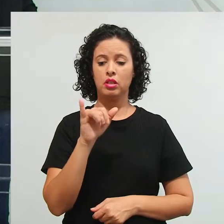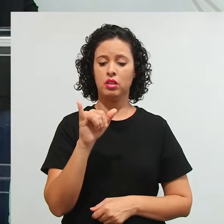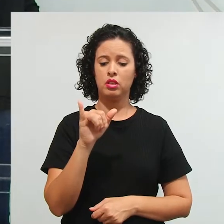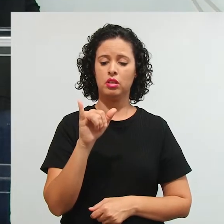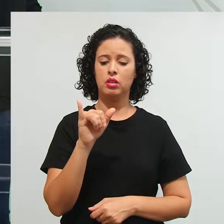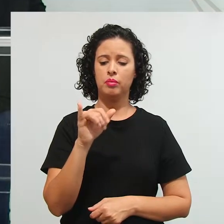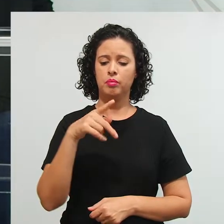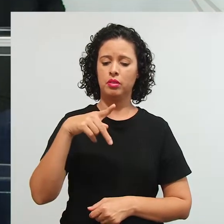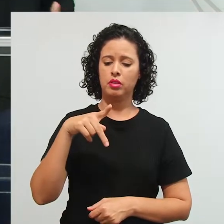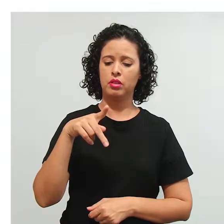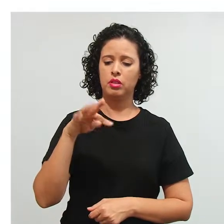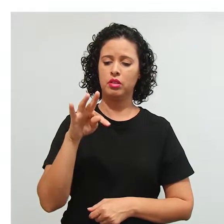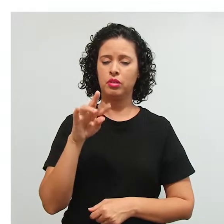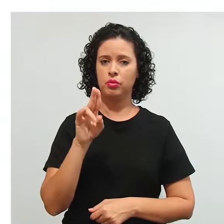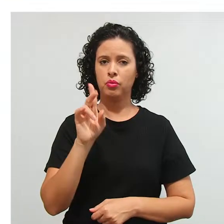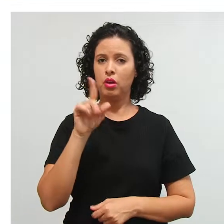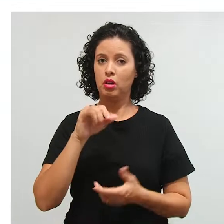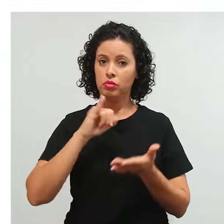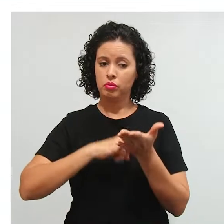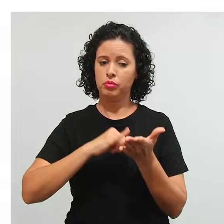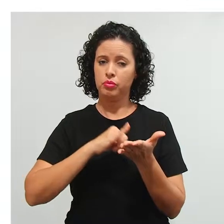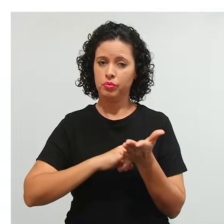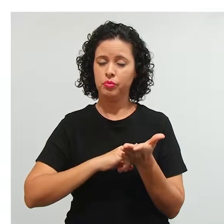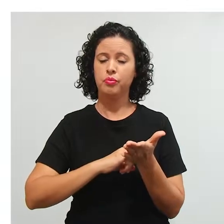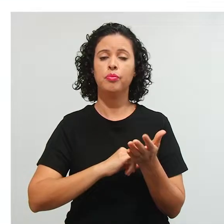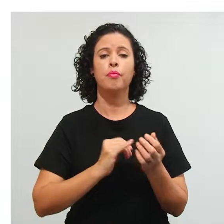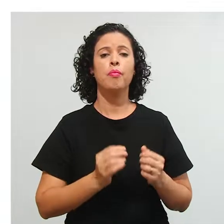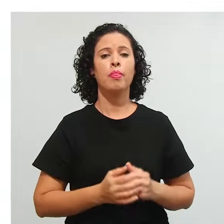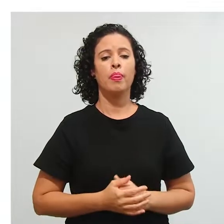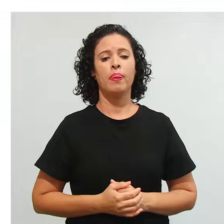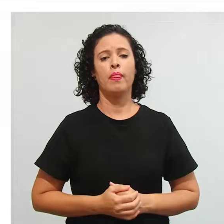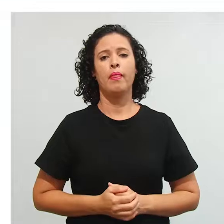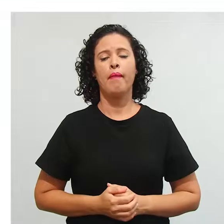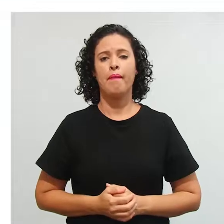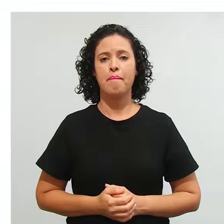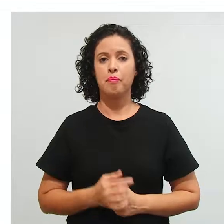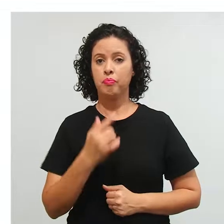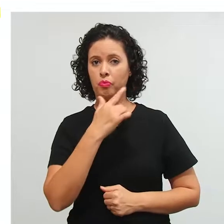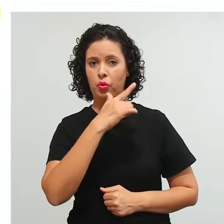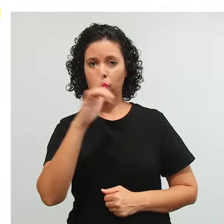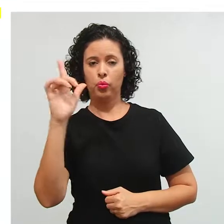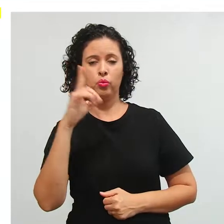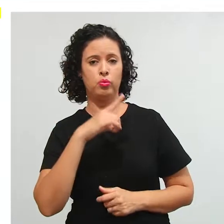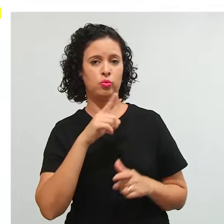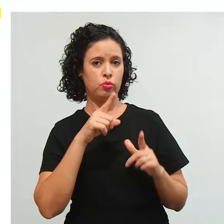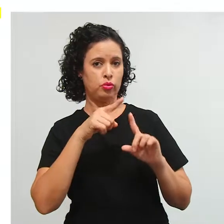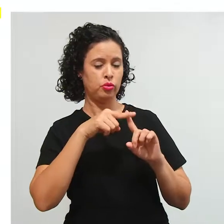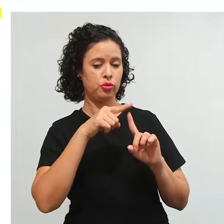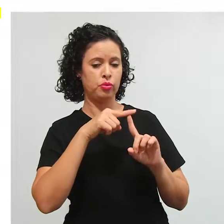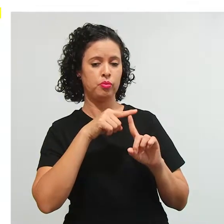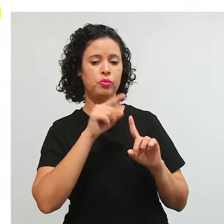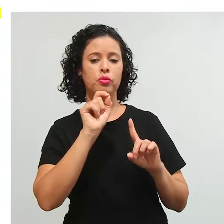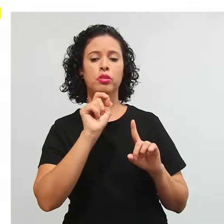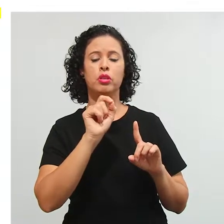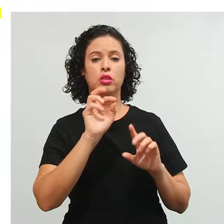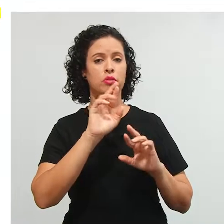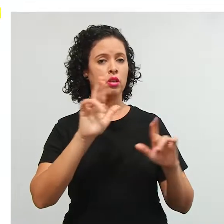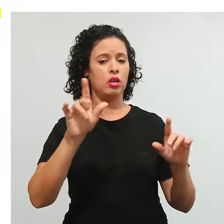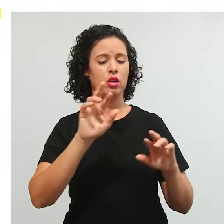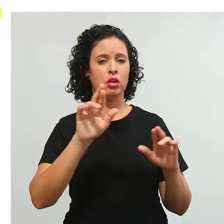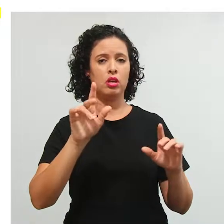tributo. Agora, nós temos outro tipo de dívida ativa, que não